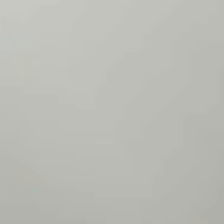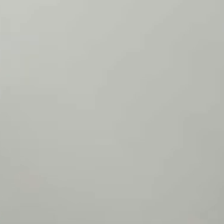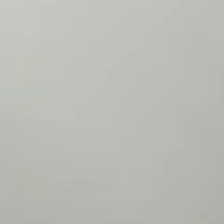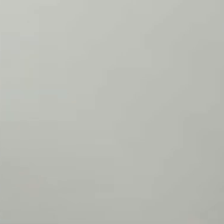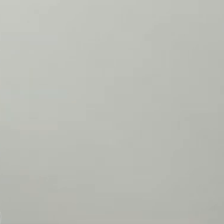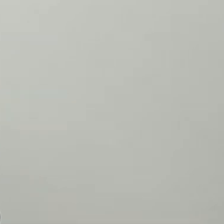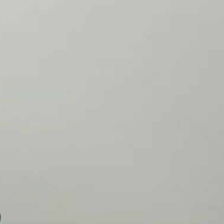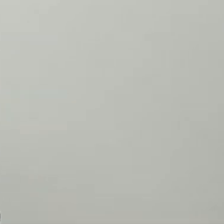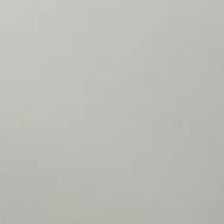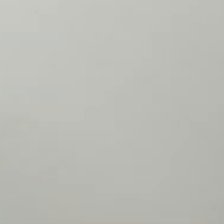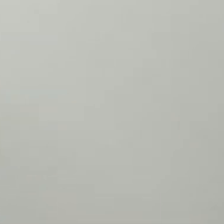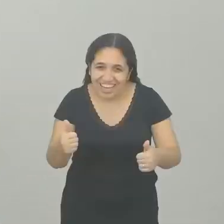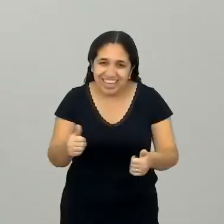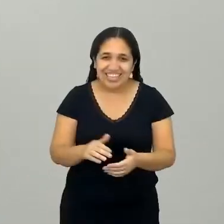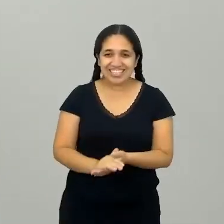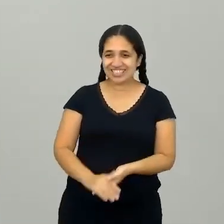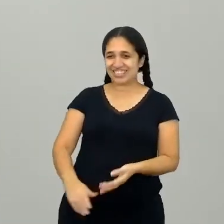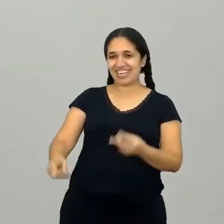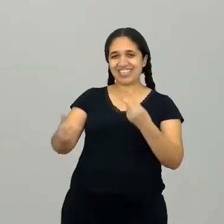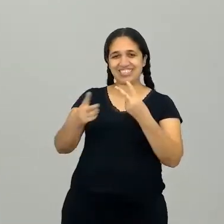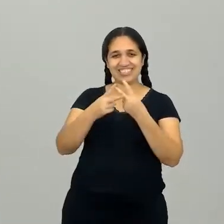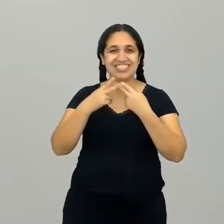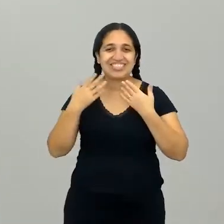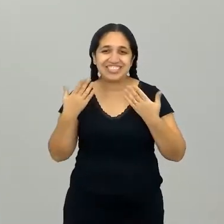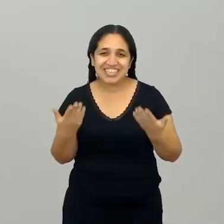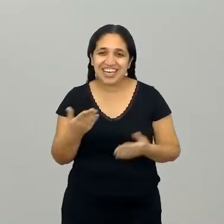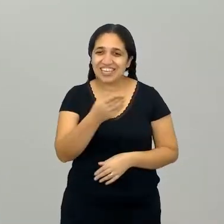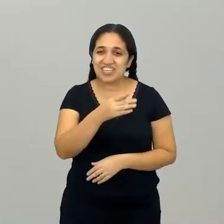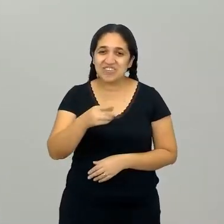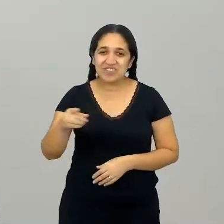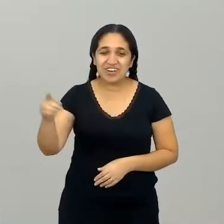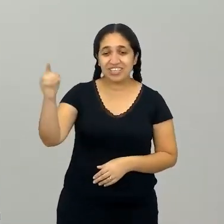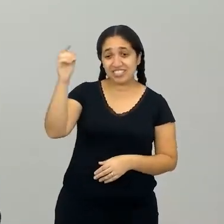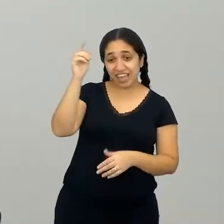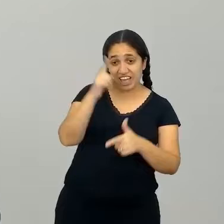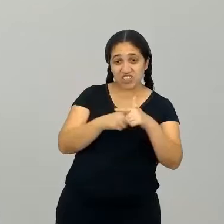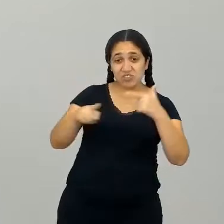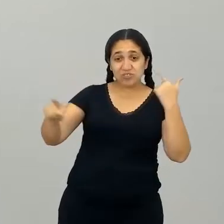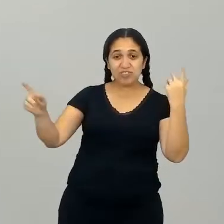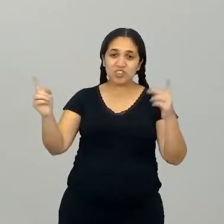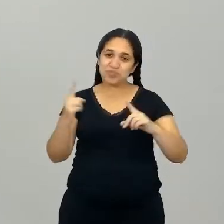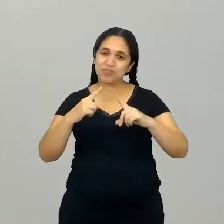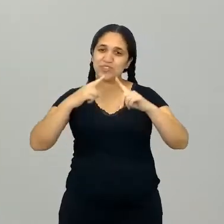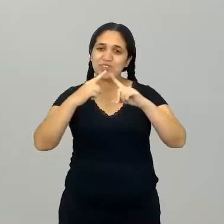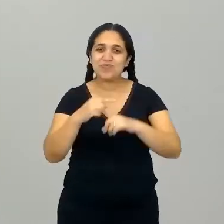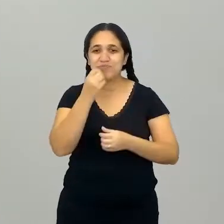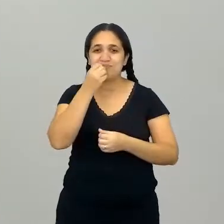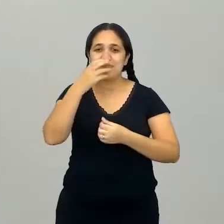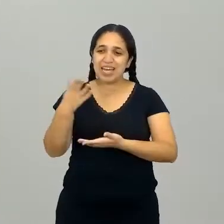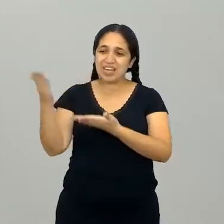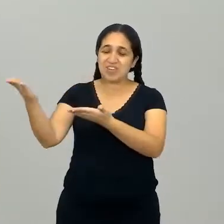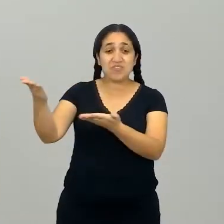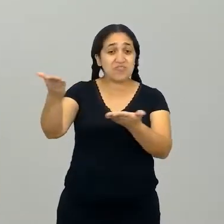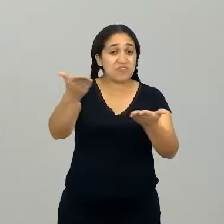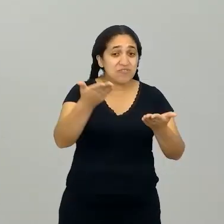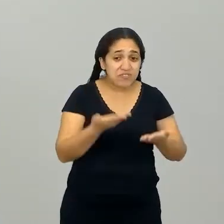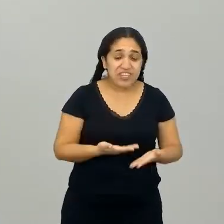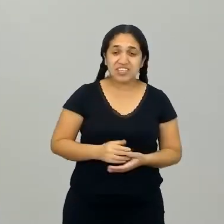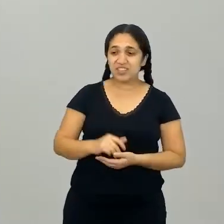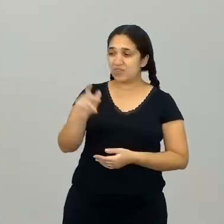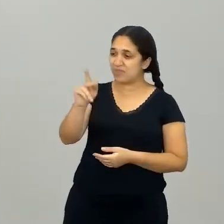E aí, galera, hashtag quem divide multiplica. Sejam todos muito bem-vindos,